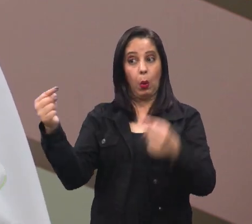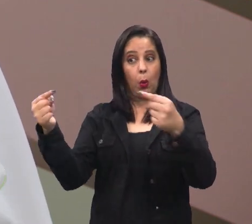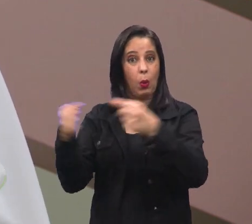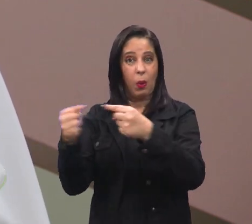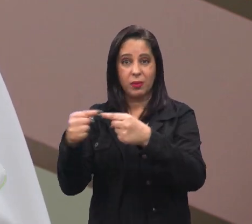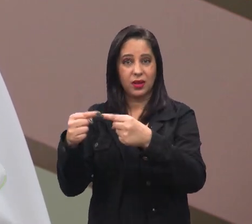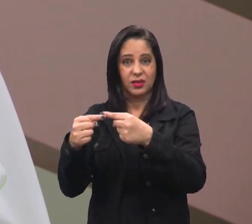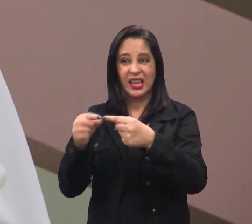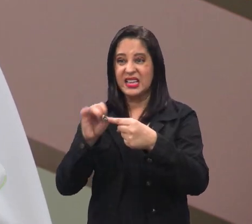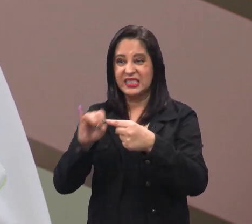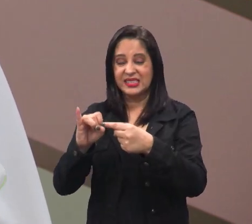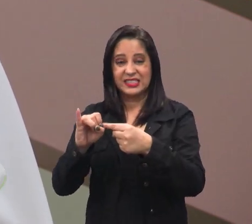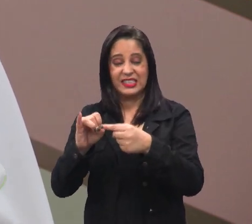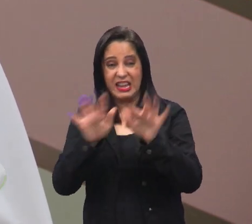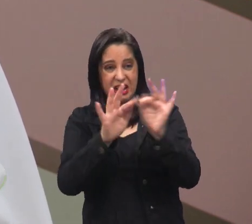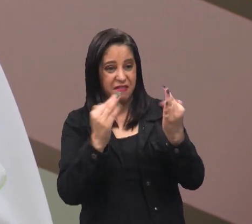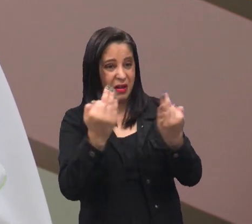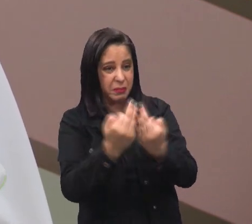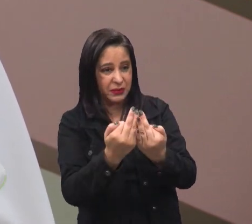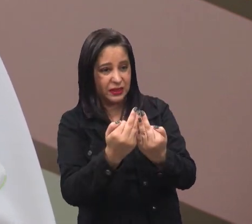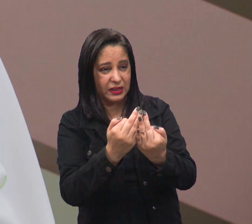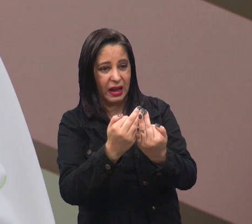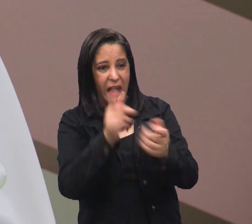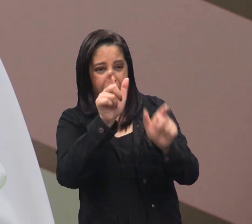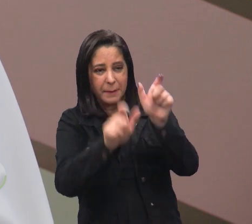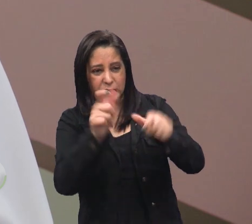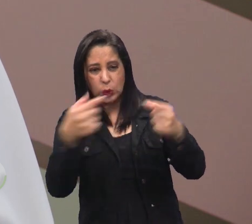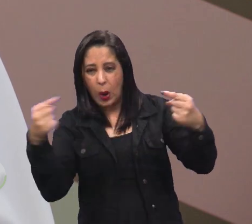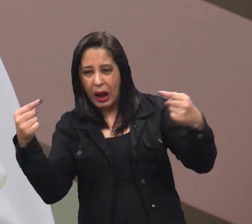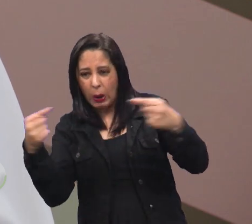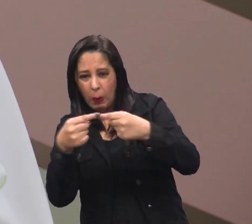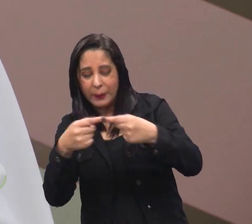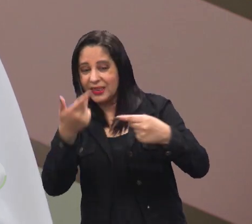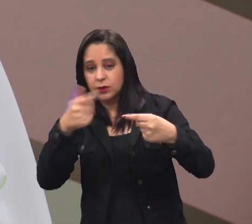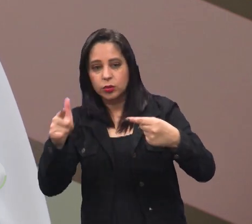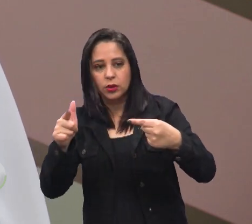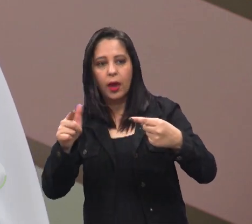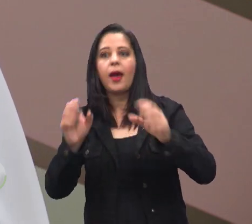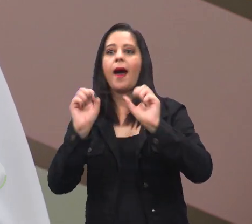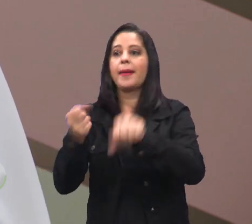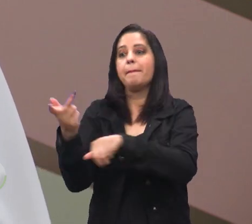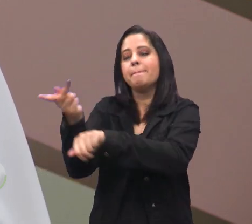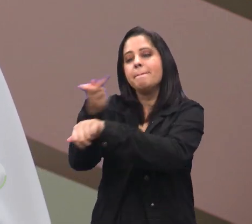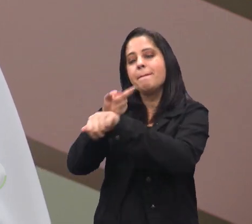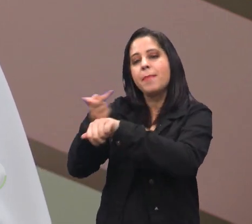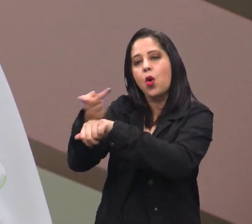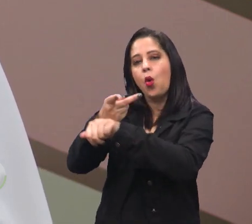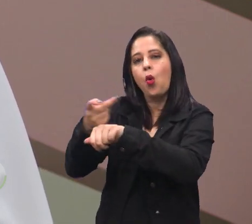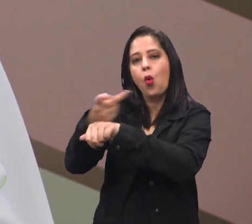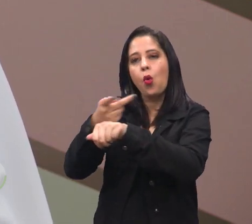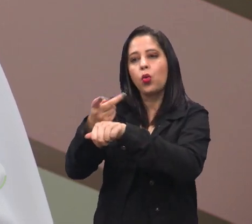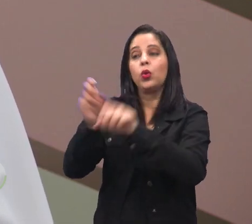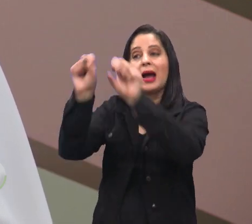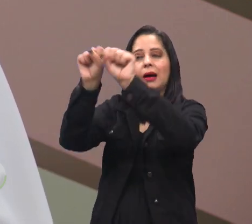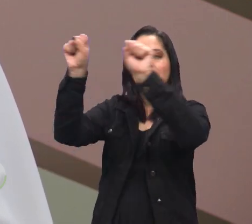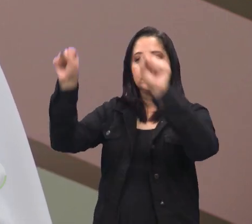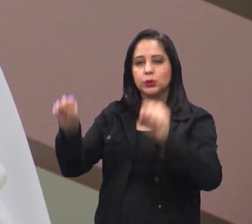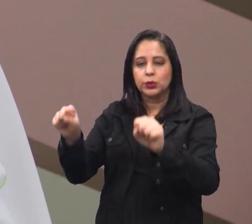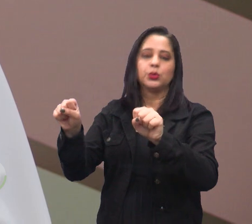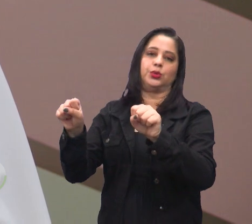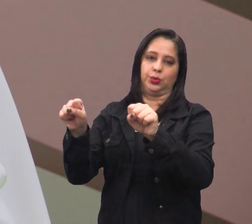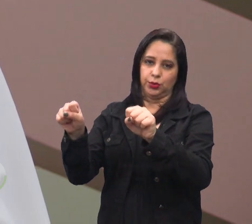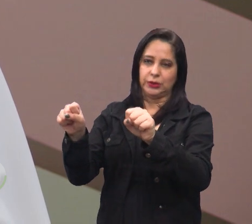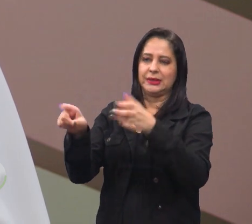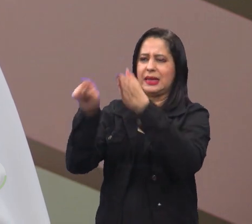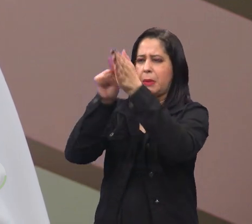um doador na família, você pode encontrar um doador no Banco de Medula Óssea Brasileiro, no Registro de Doadores de